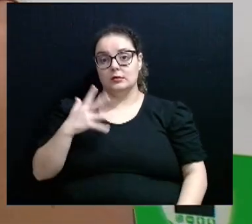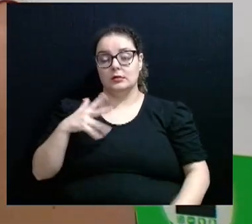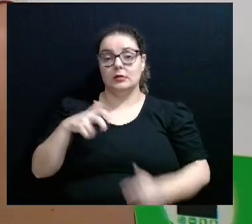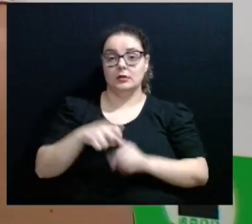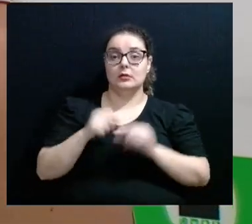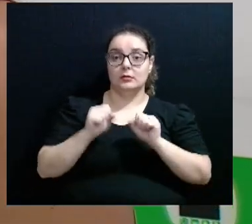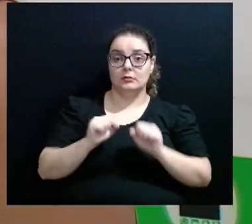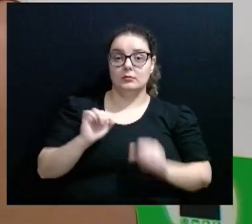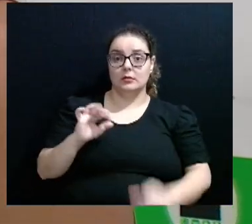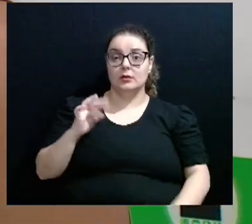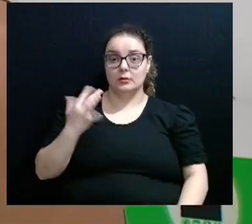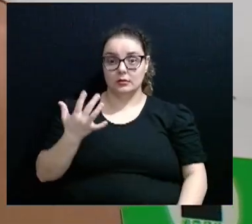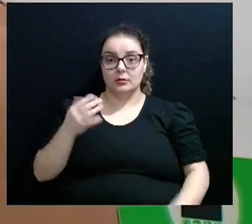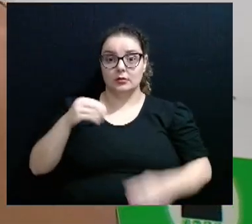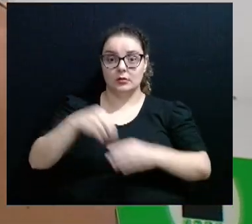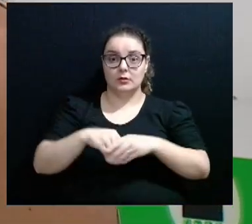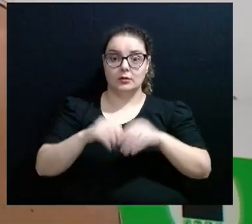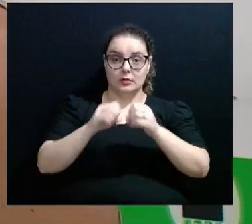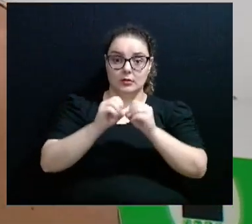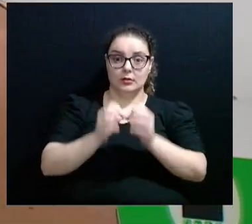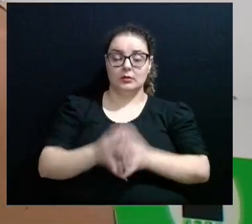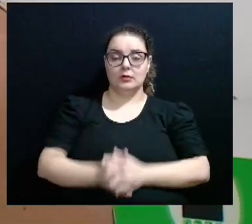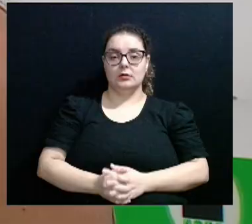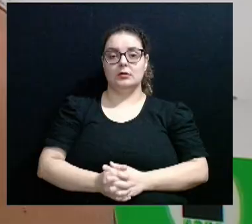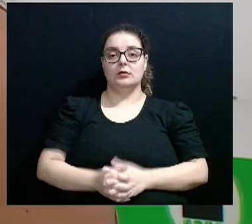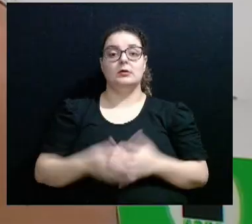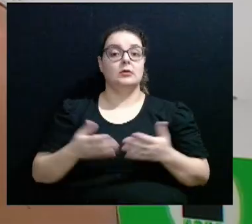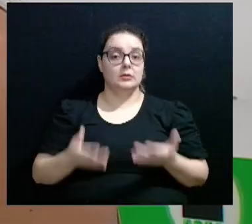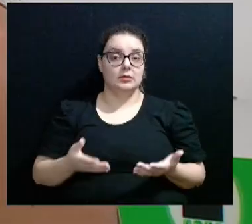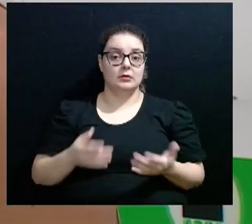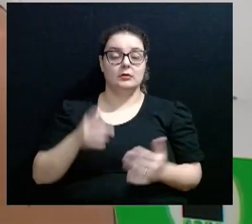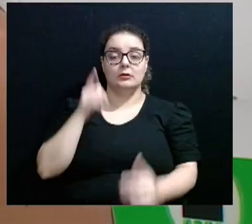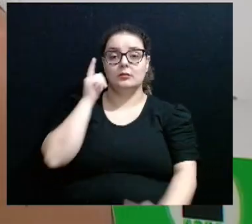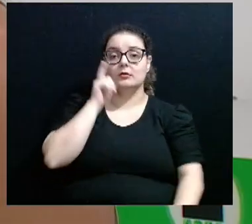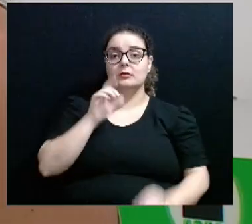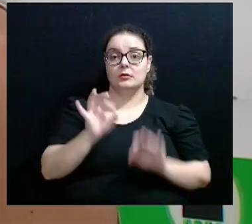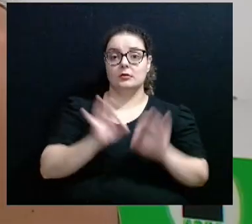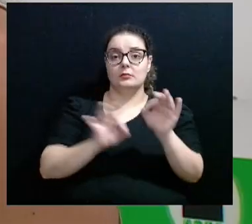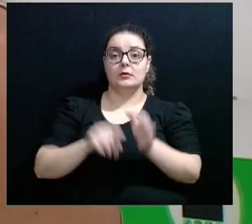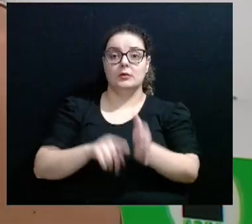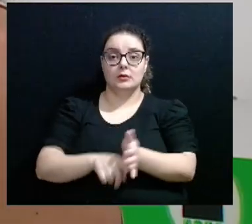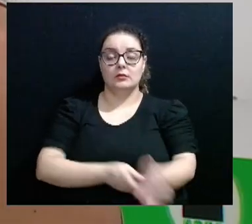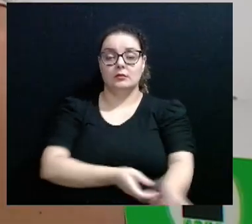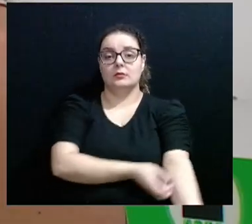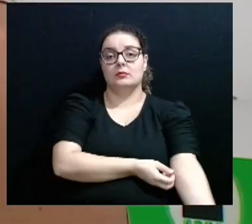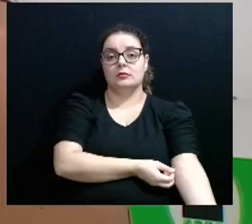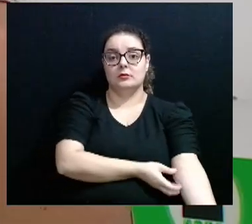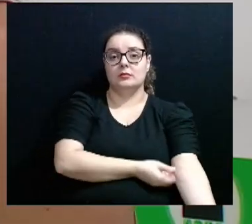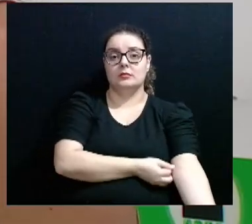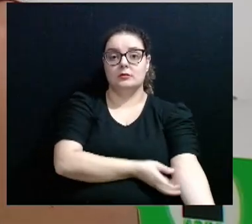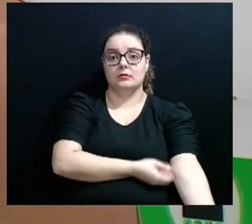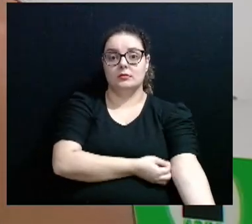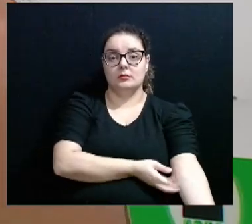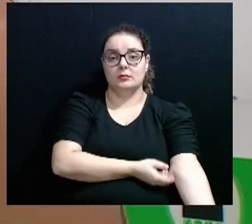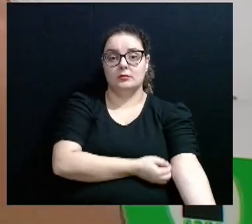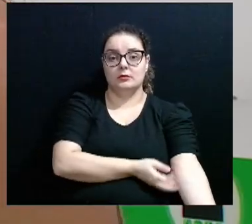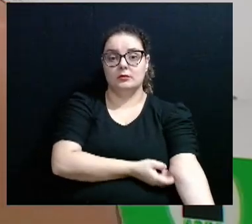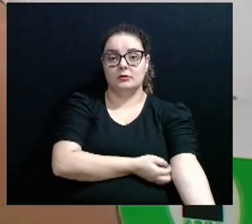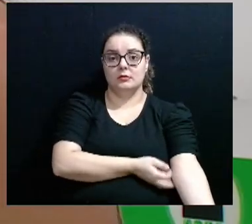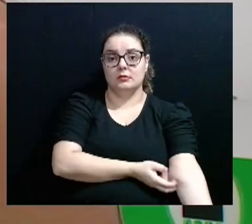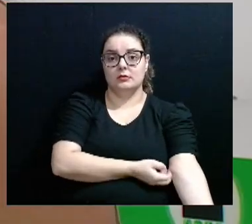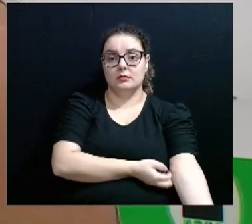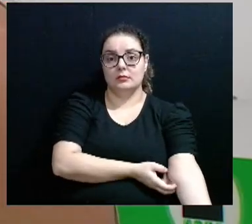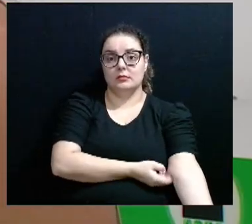do laboratório. Então, aqui a gente consegue preparar os pesquisadores para que eles saibam como agir diante de qualquer